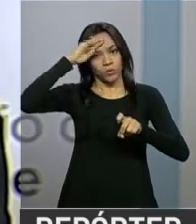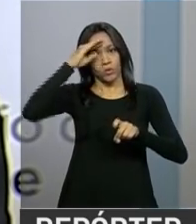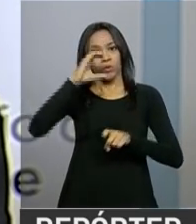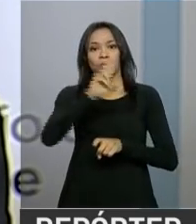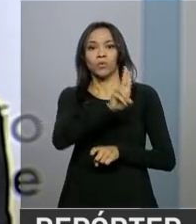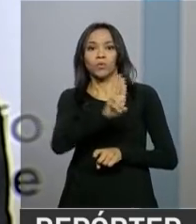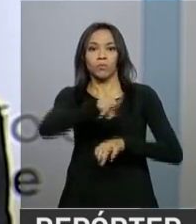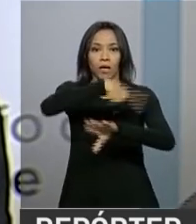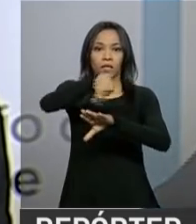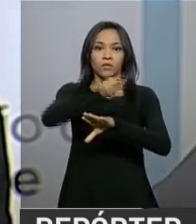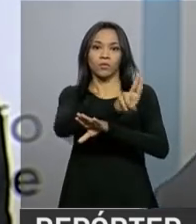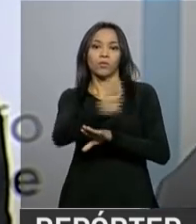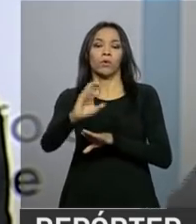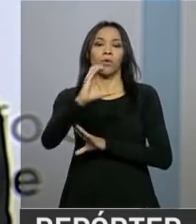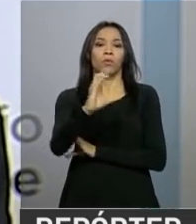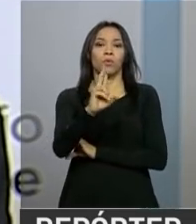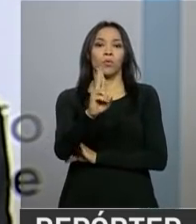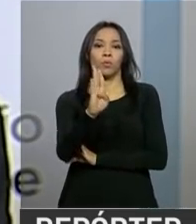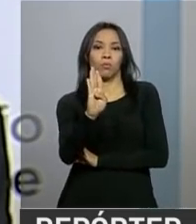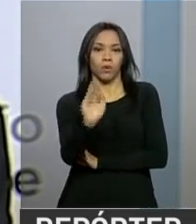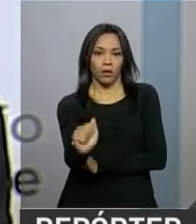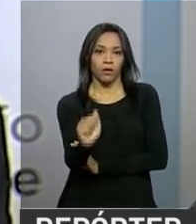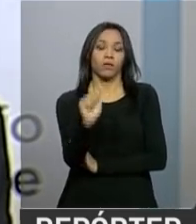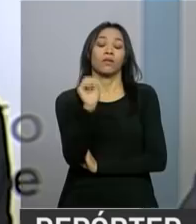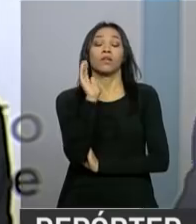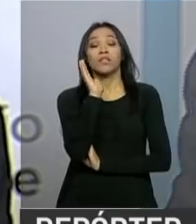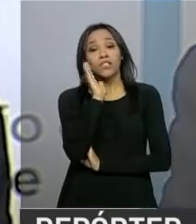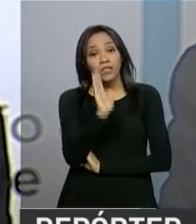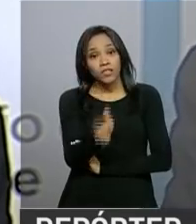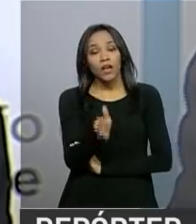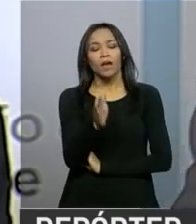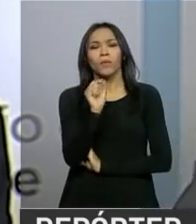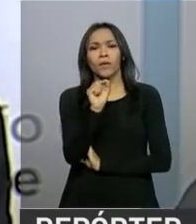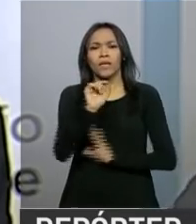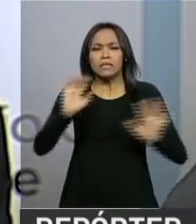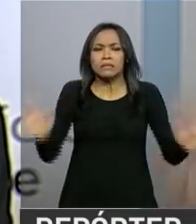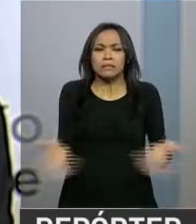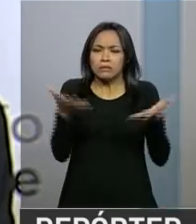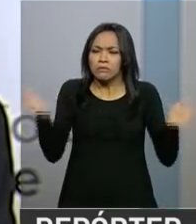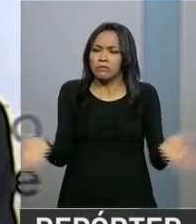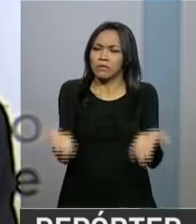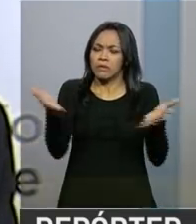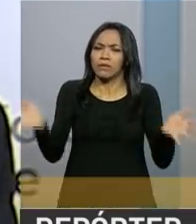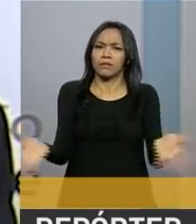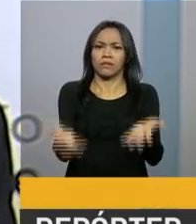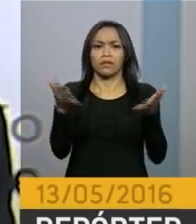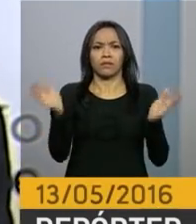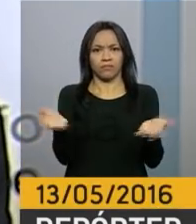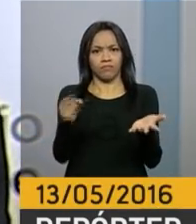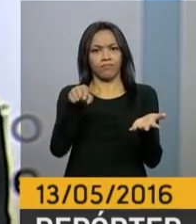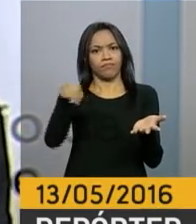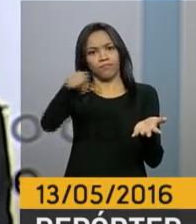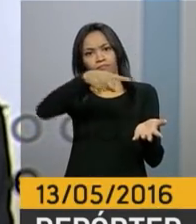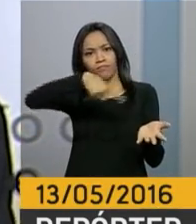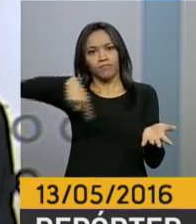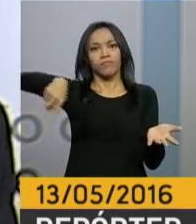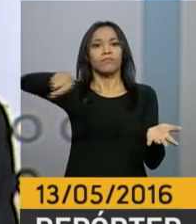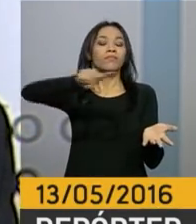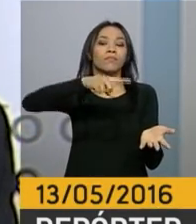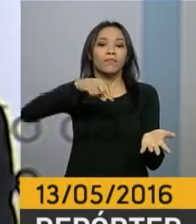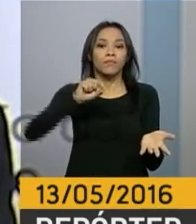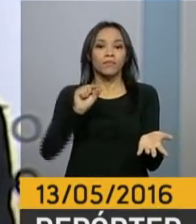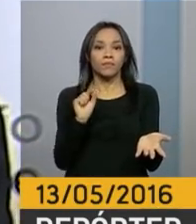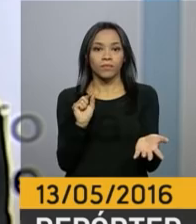é privilegiar né incentivar que ele cresça na participação